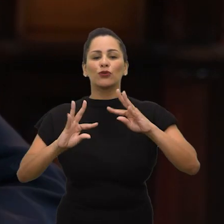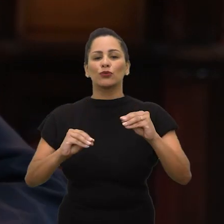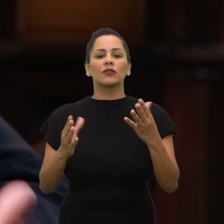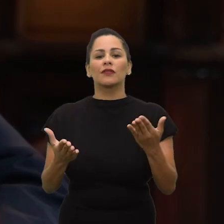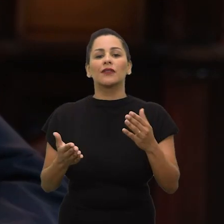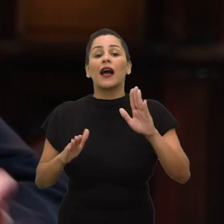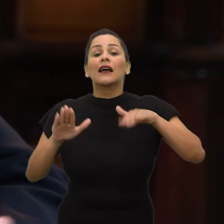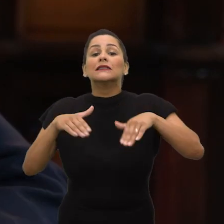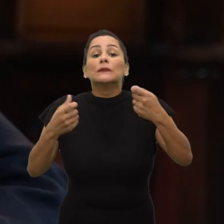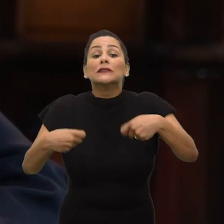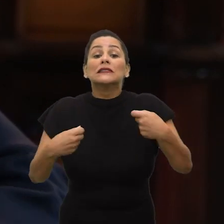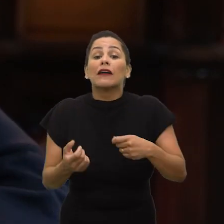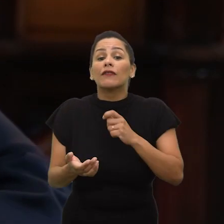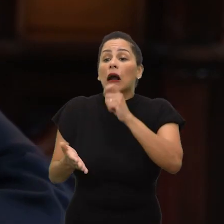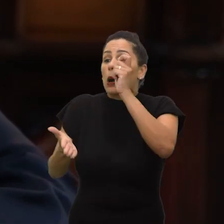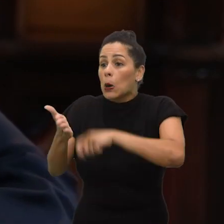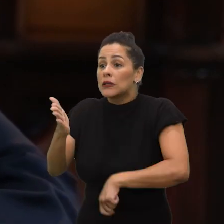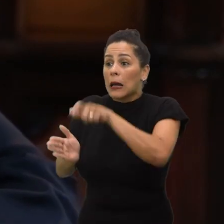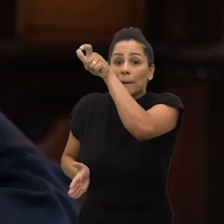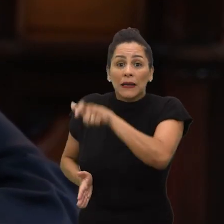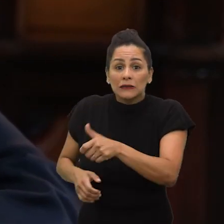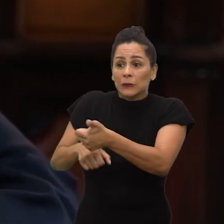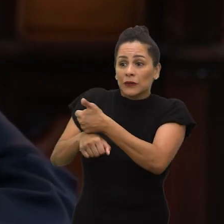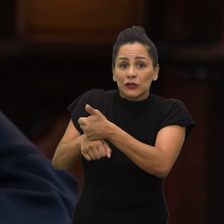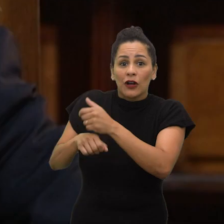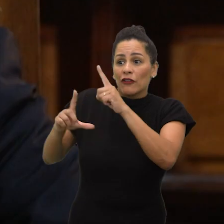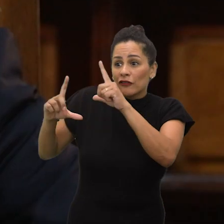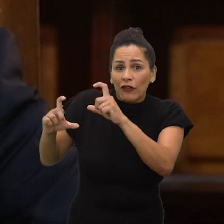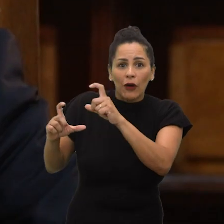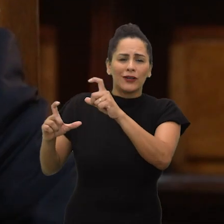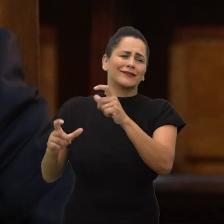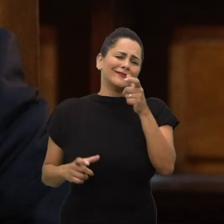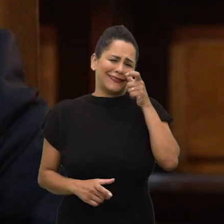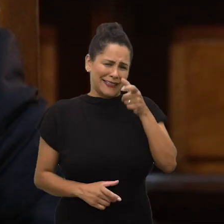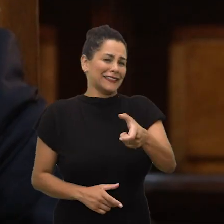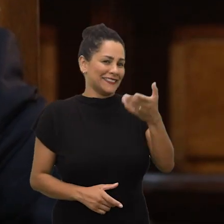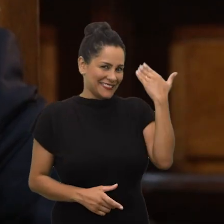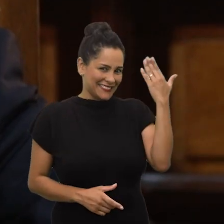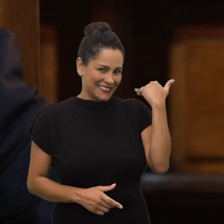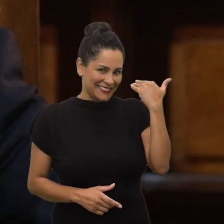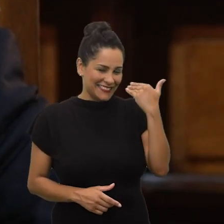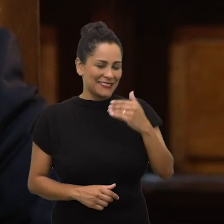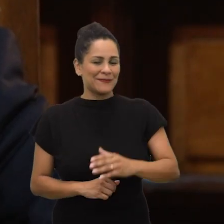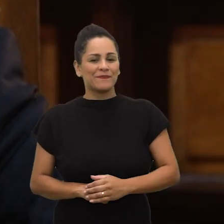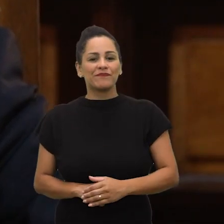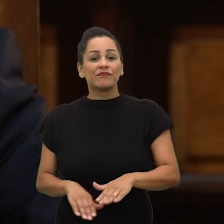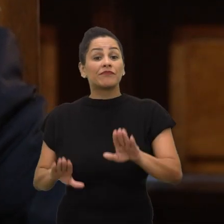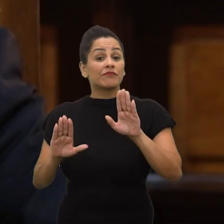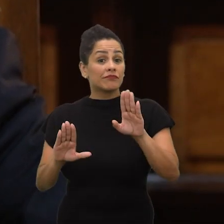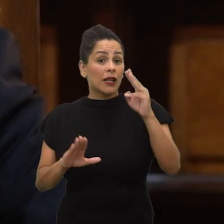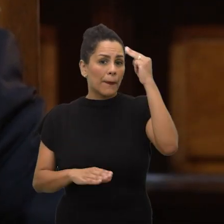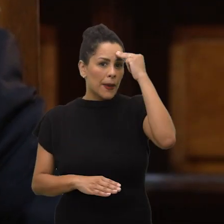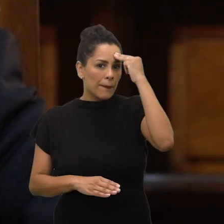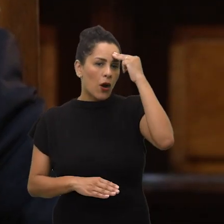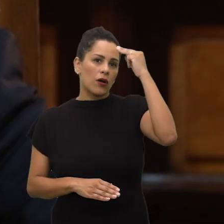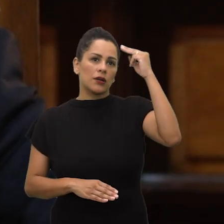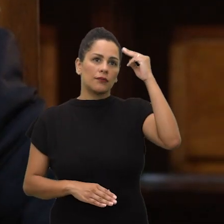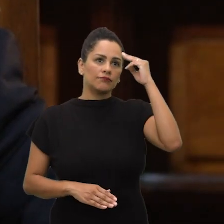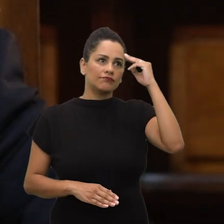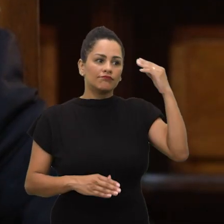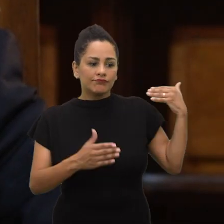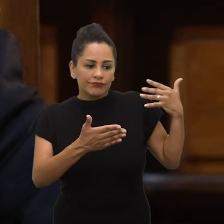fotografar ser contratava um fotógrafo era uma coisa interessante e agora a memória Nacional ela tem uma preservação